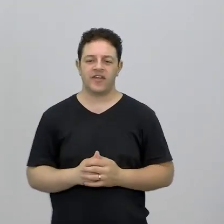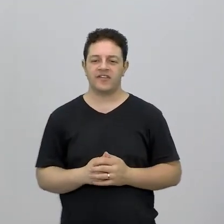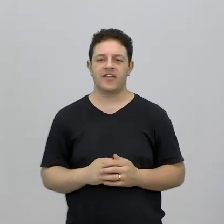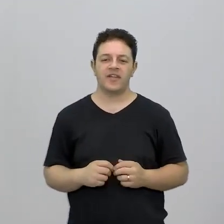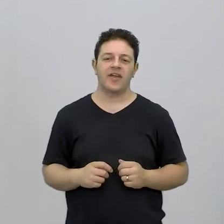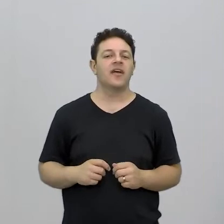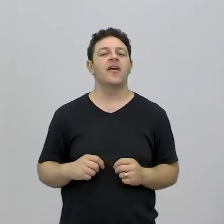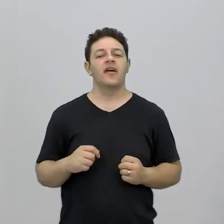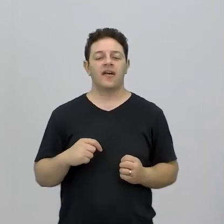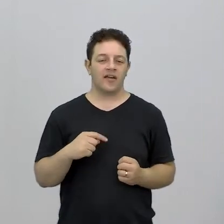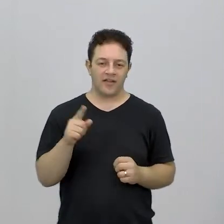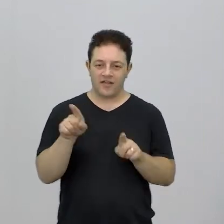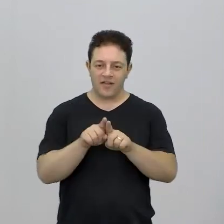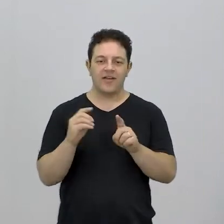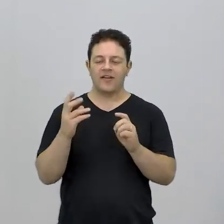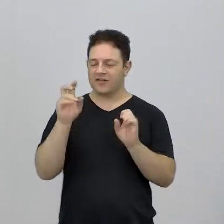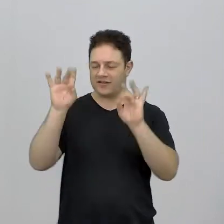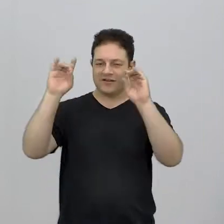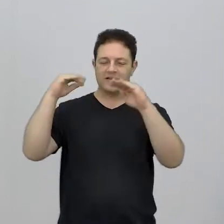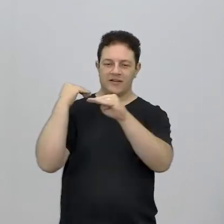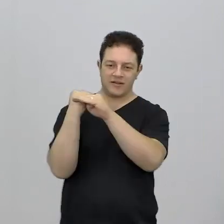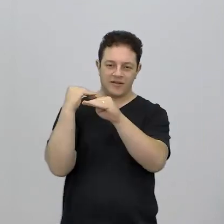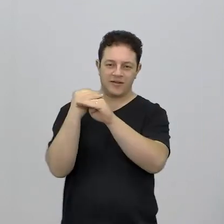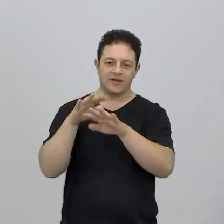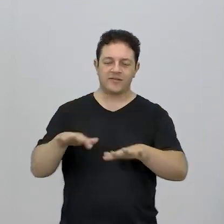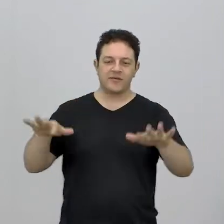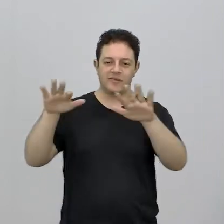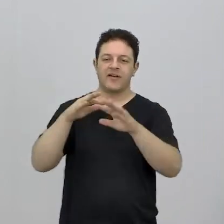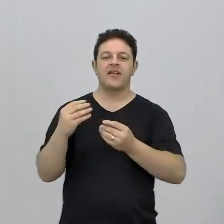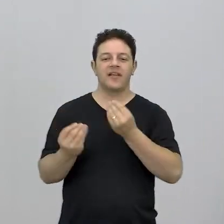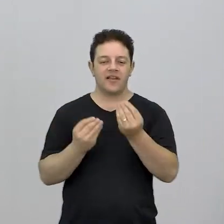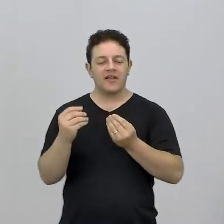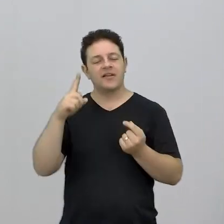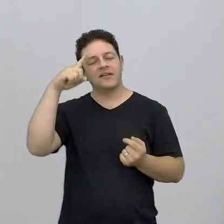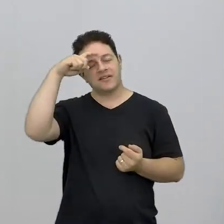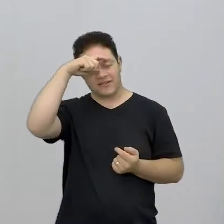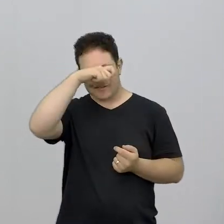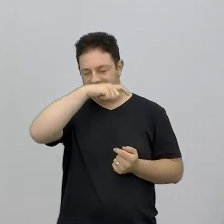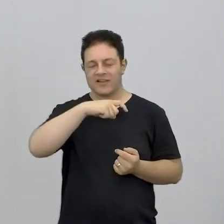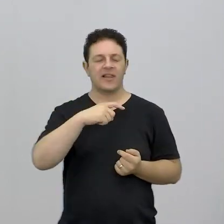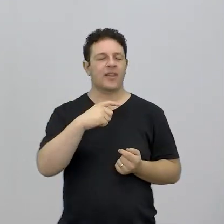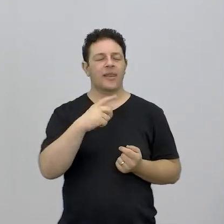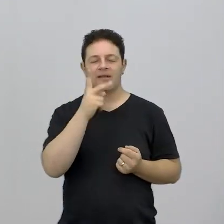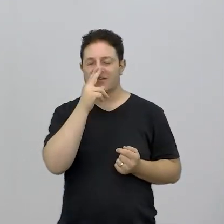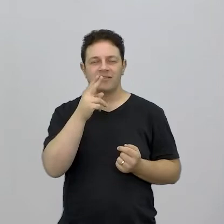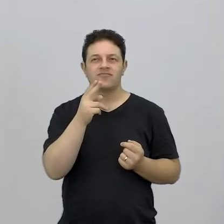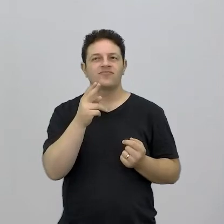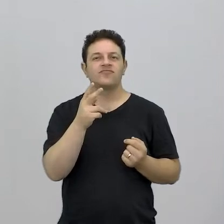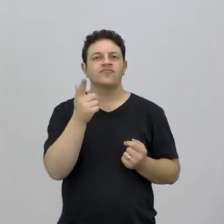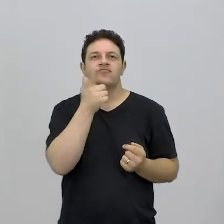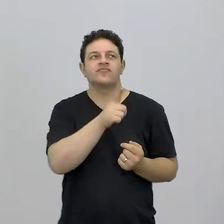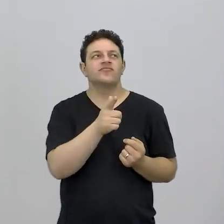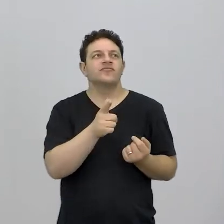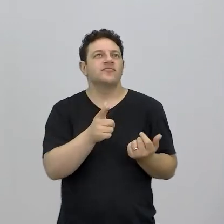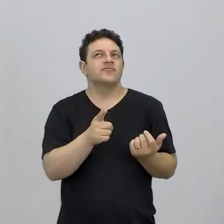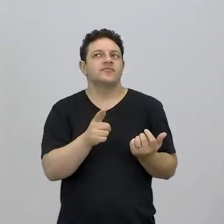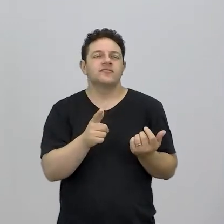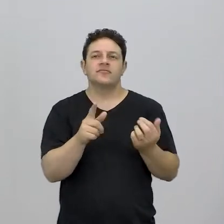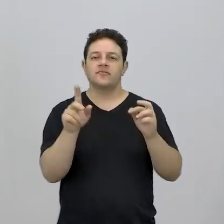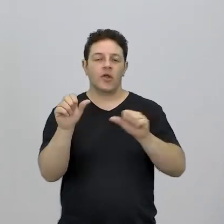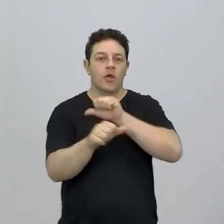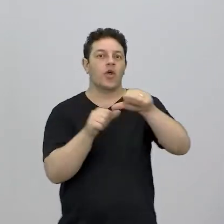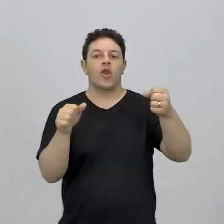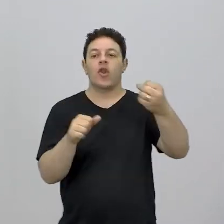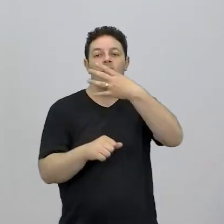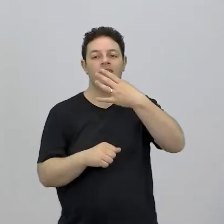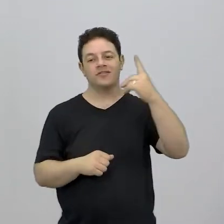esses automóveis padronizados eles eram difíceis de obterem, por exemplo, uma